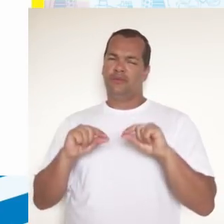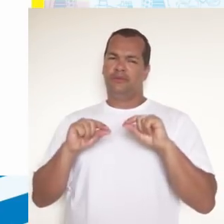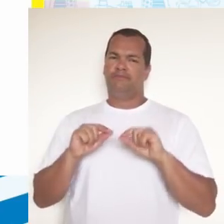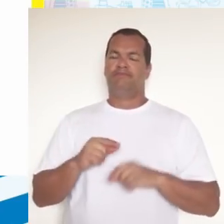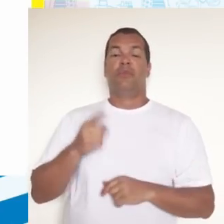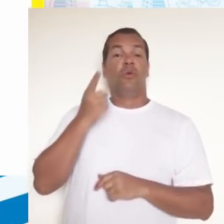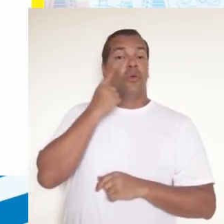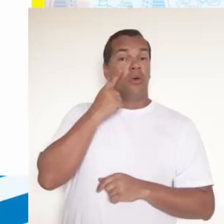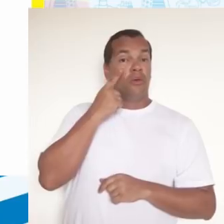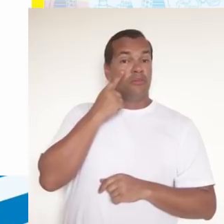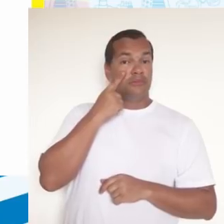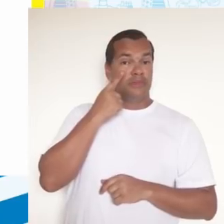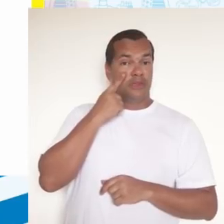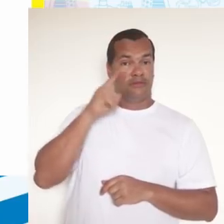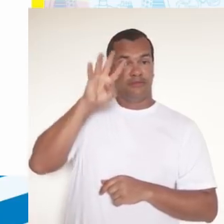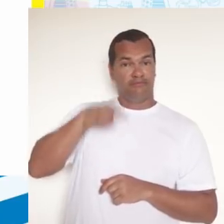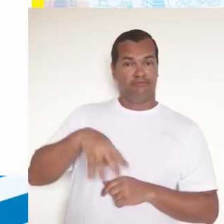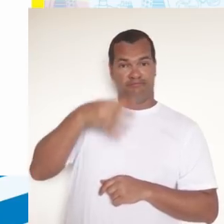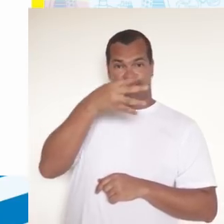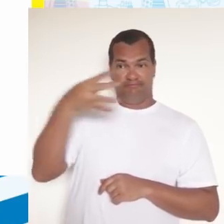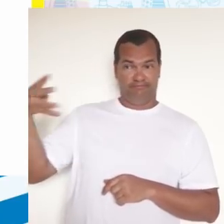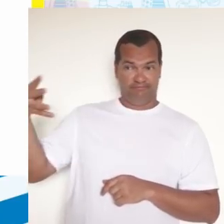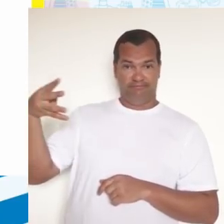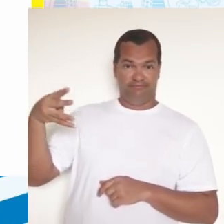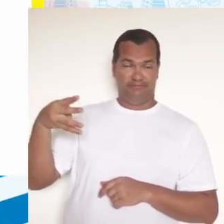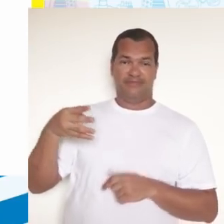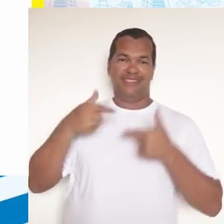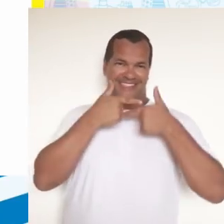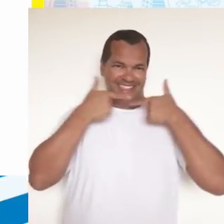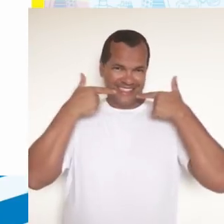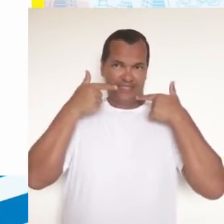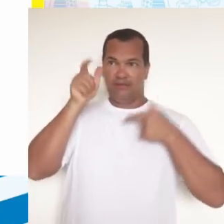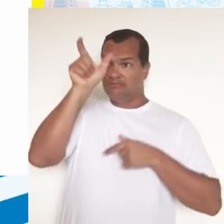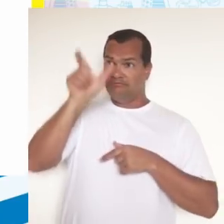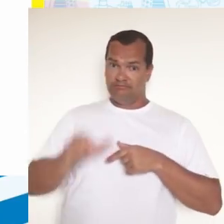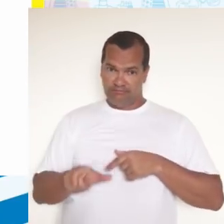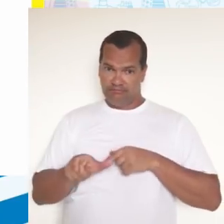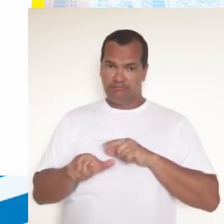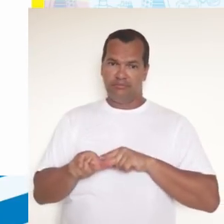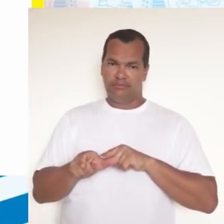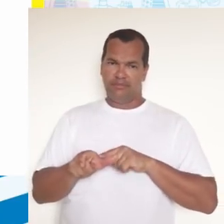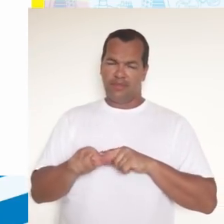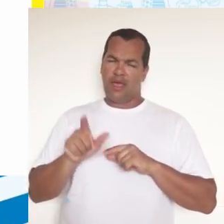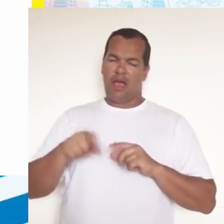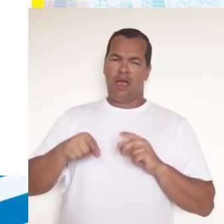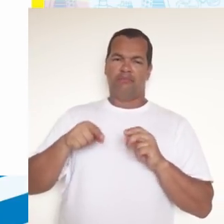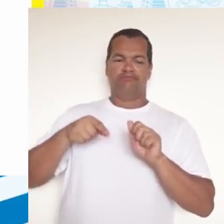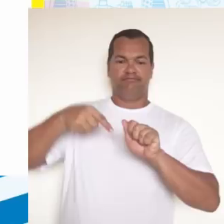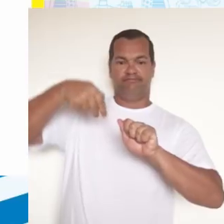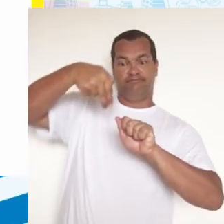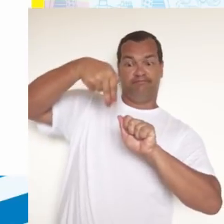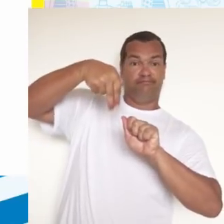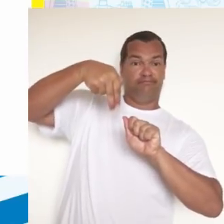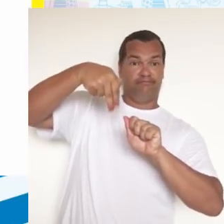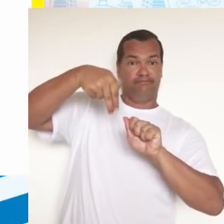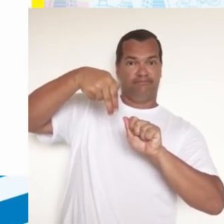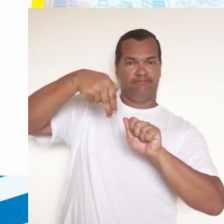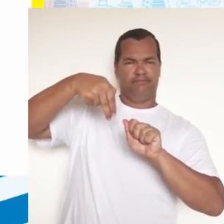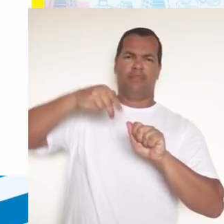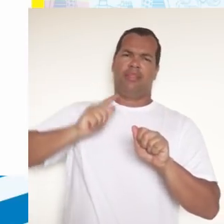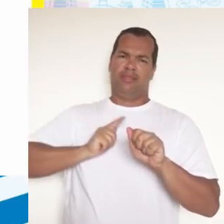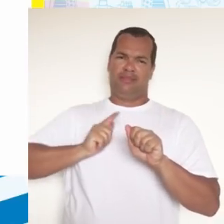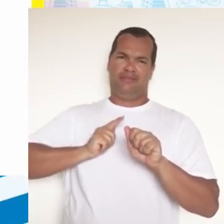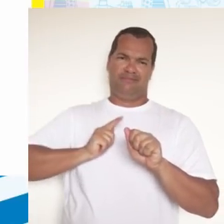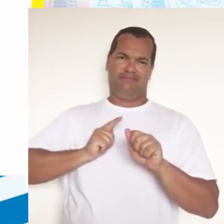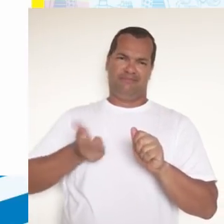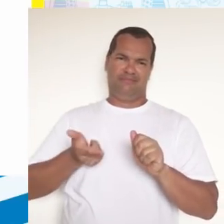diminuir. Agora, observe comigo ali na carinha feliz, ainda na imagem que aparece, a potenciação. Nós